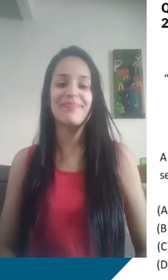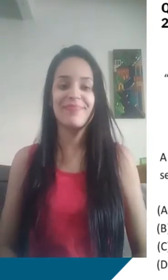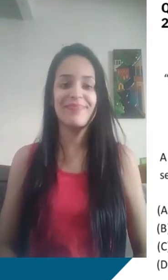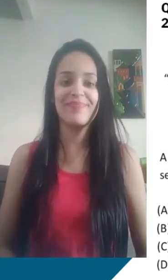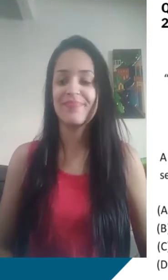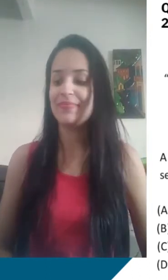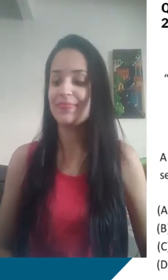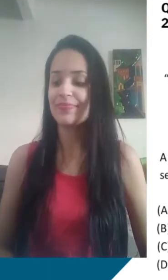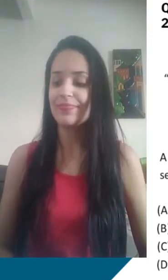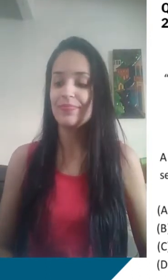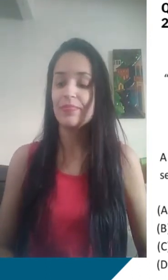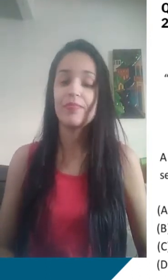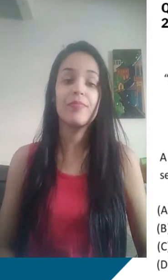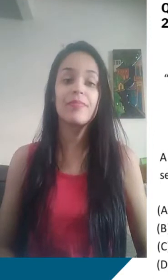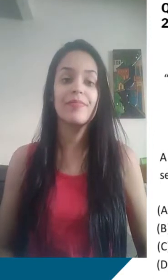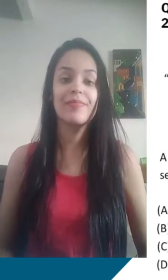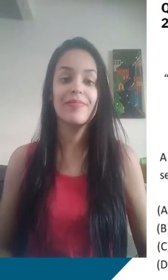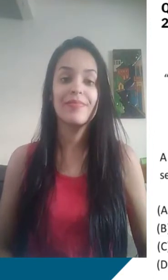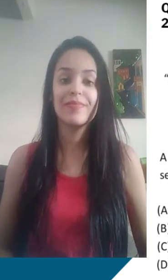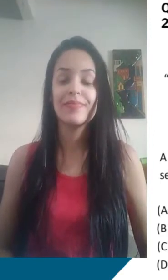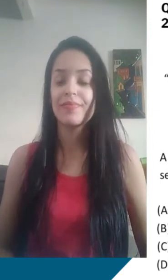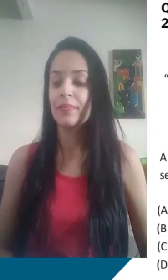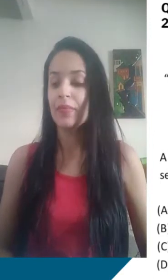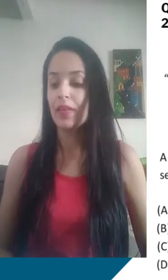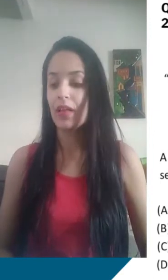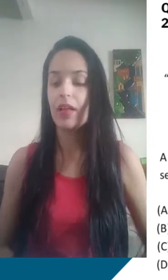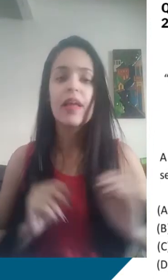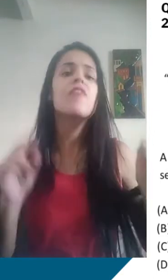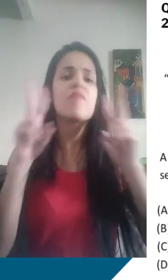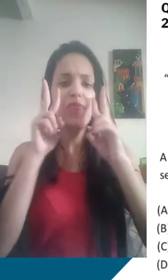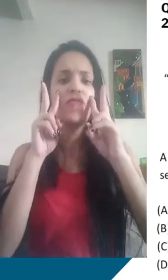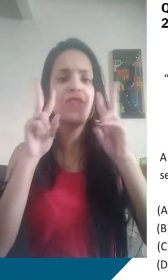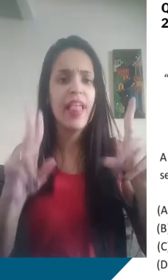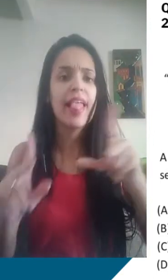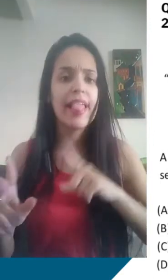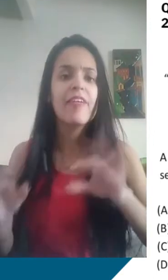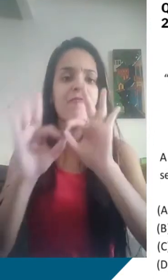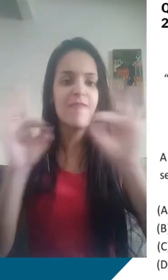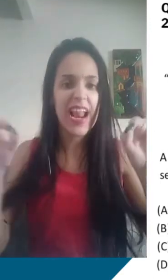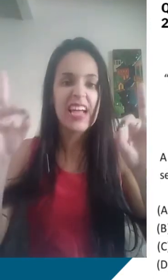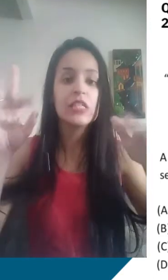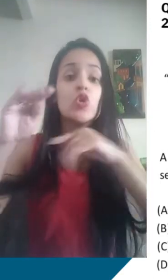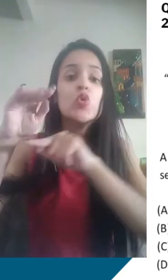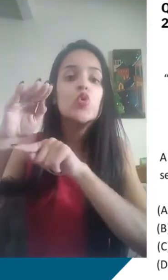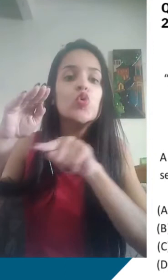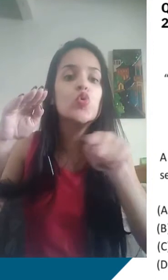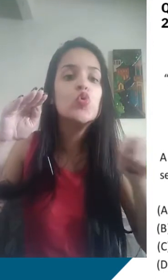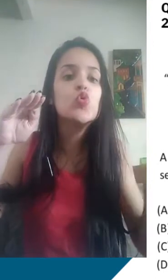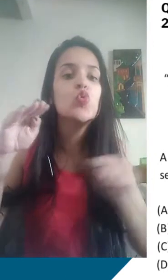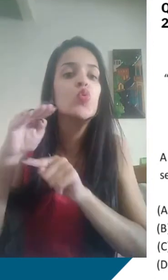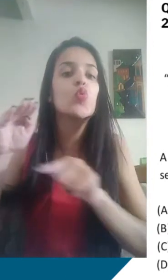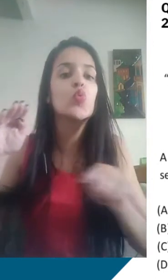A, elipse. Letra B, remissão. Letra C, anáfora. Letra D, catáfora. O